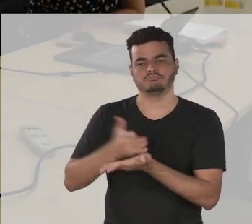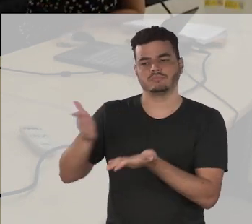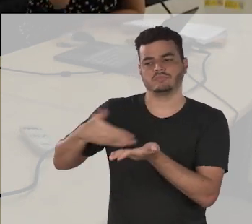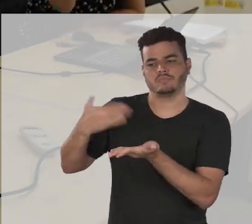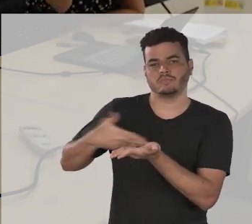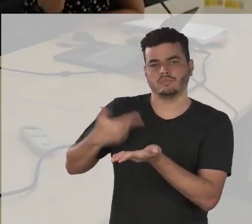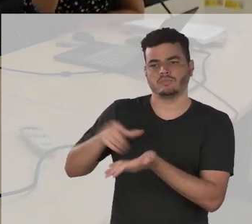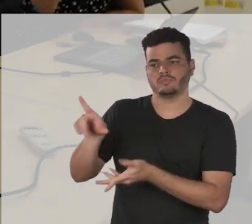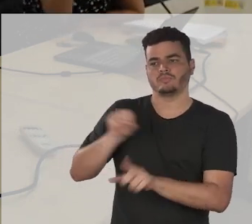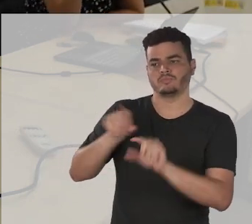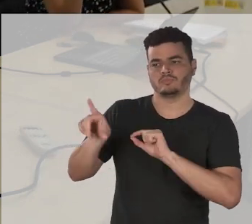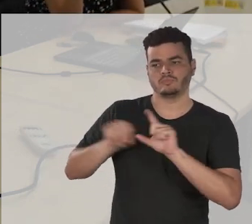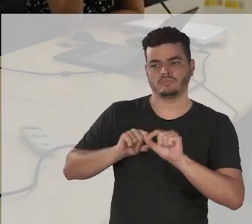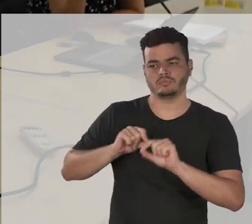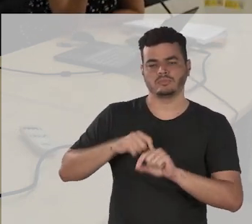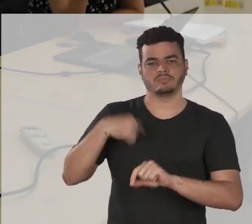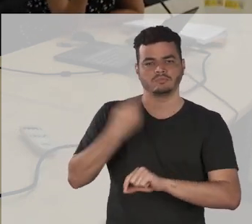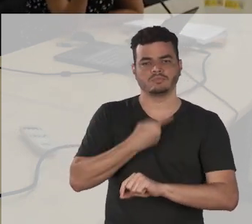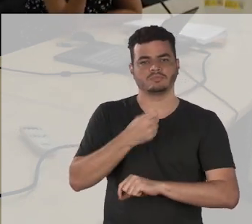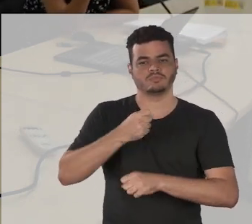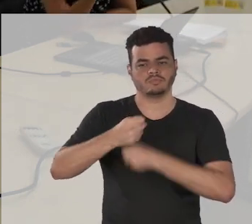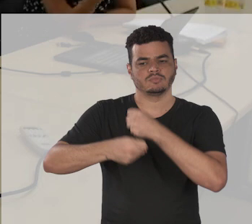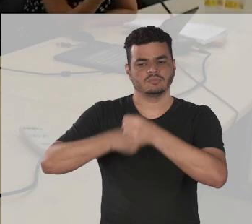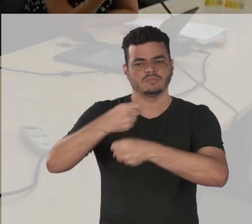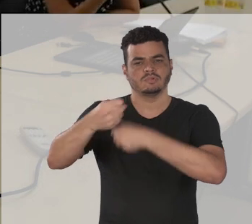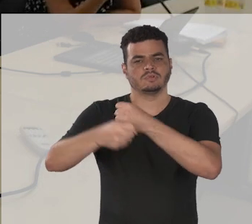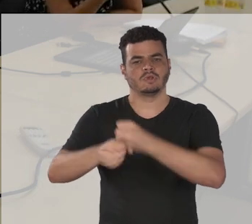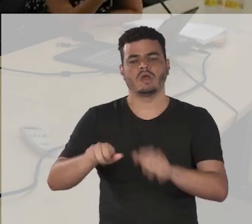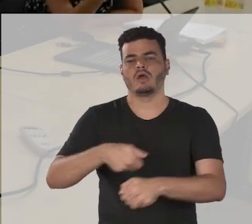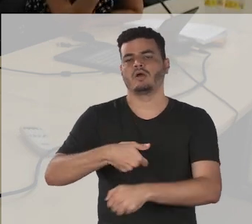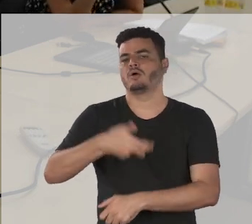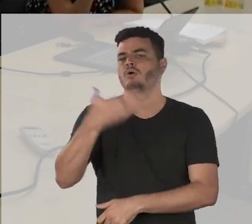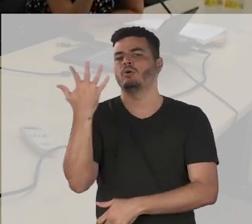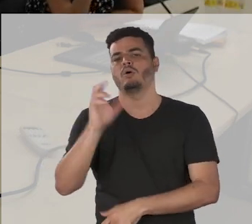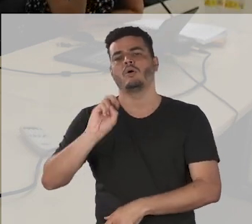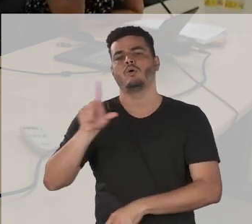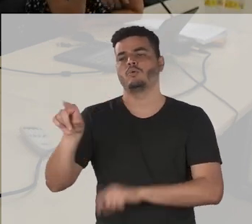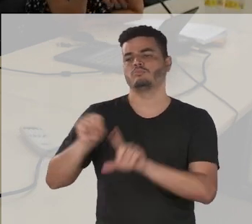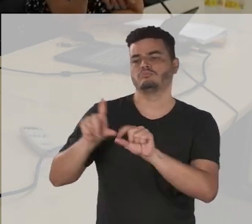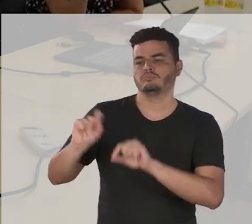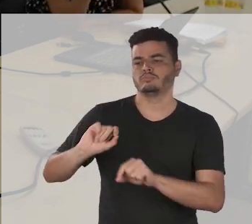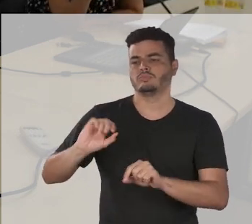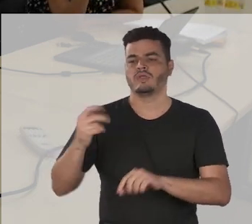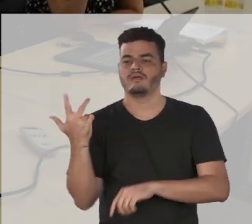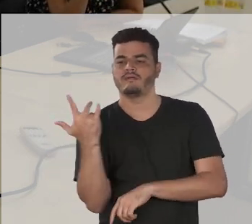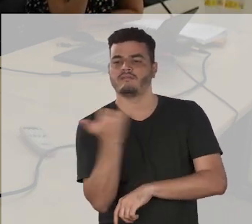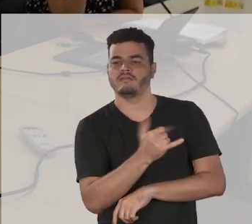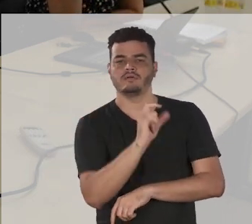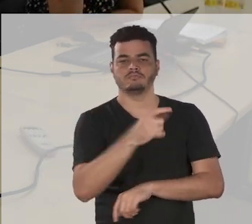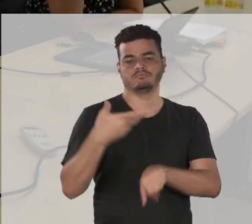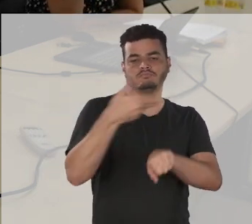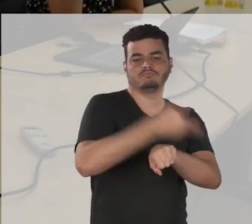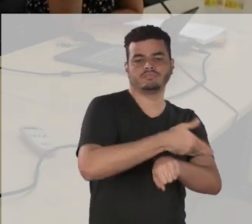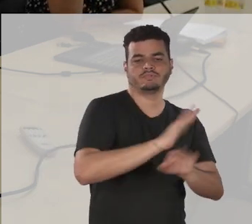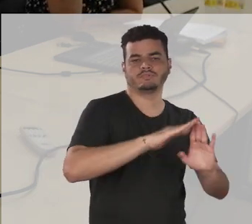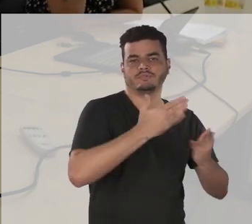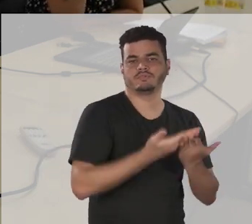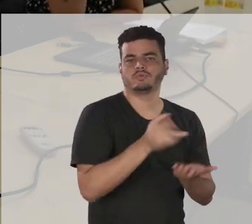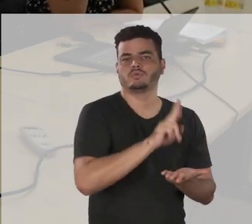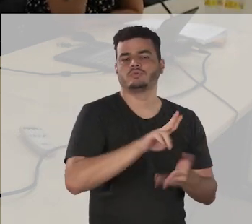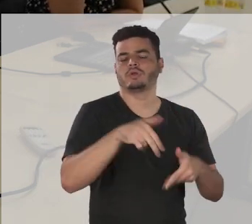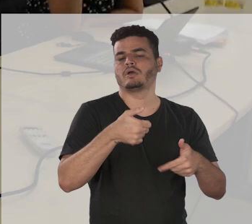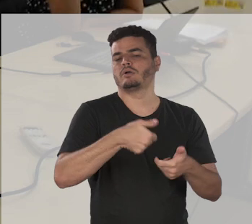depois vão escolhendo ano após ano quais são que irão para as escolas públicas. E, bom, esses